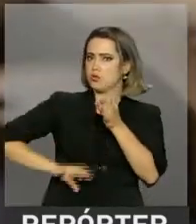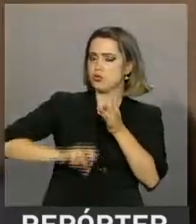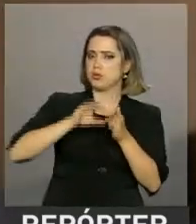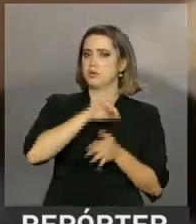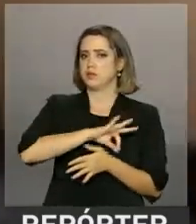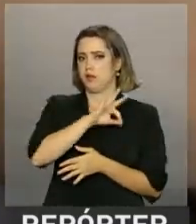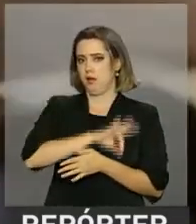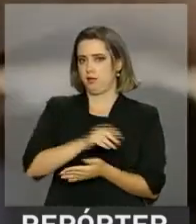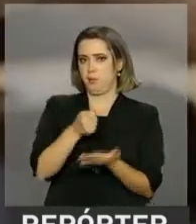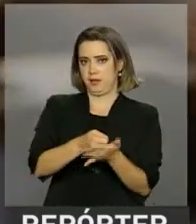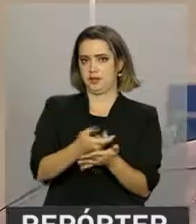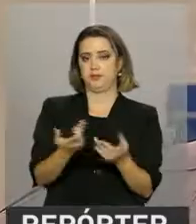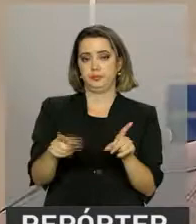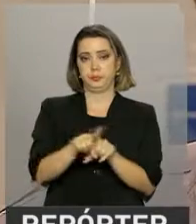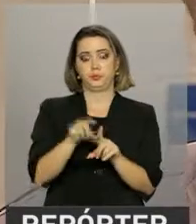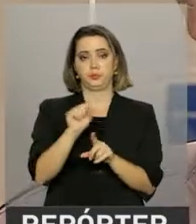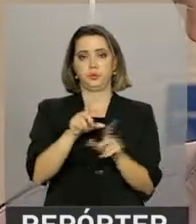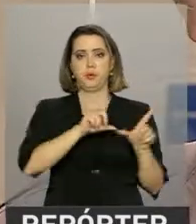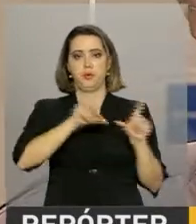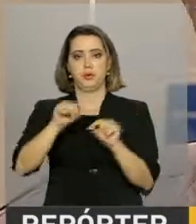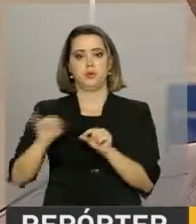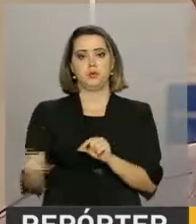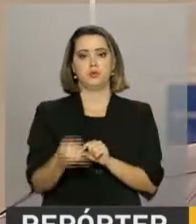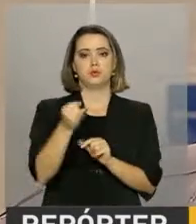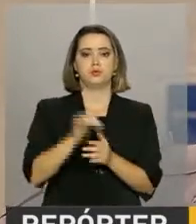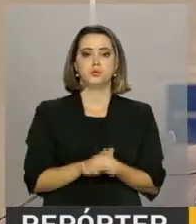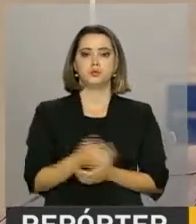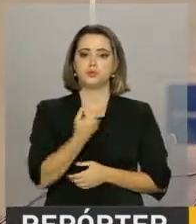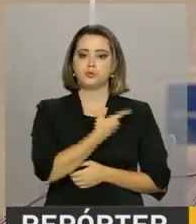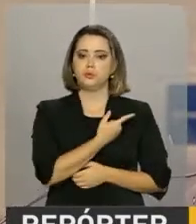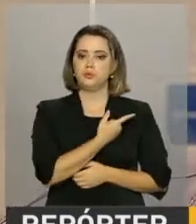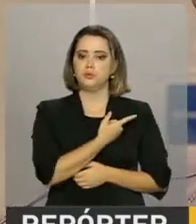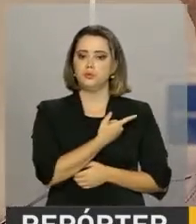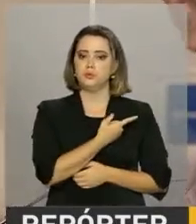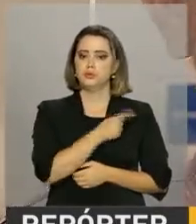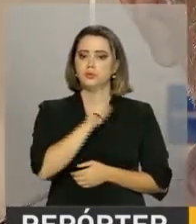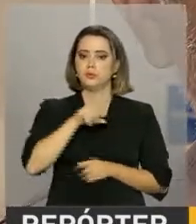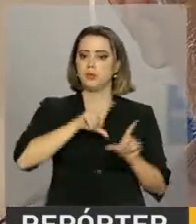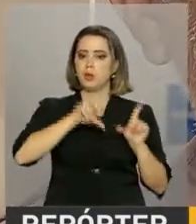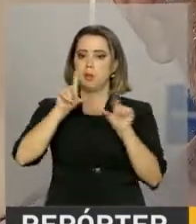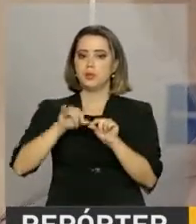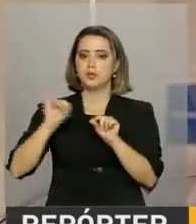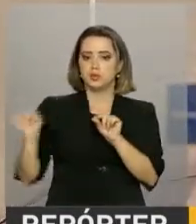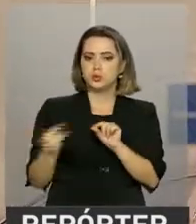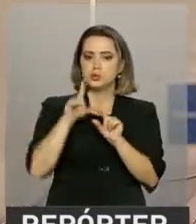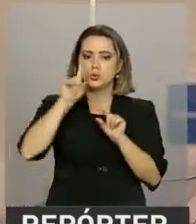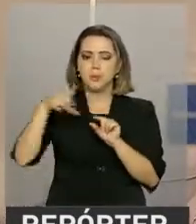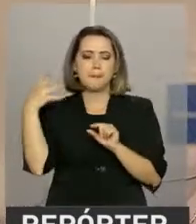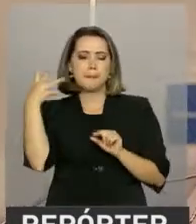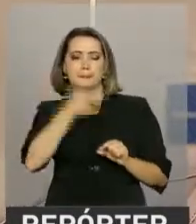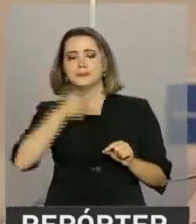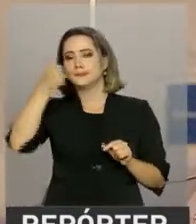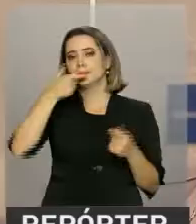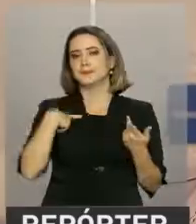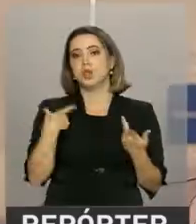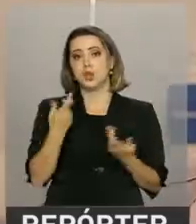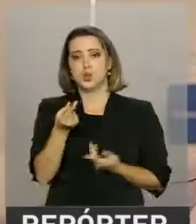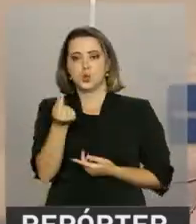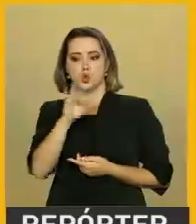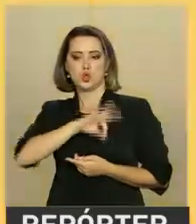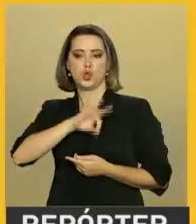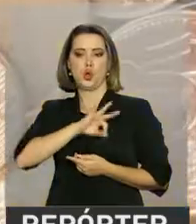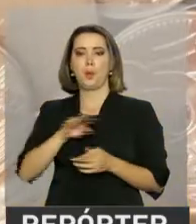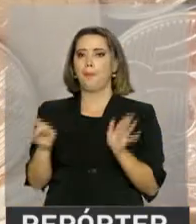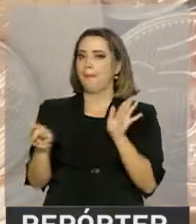custo do mercado baixar o juro é uma coisa ótima é um dinheiro que vai entrar no meu bolso